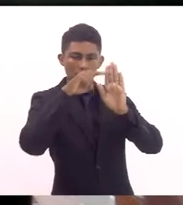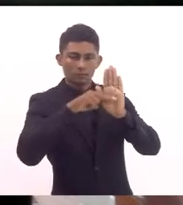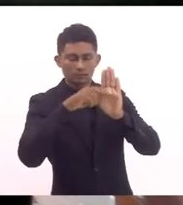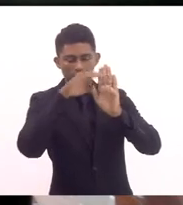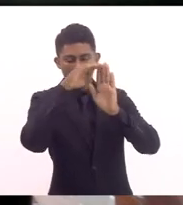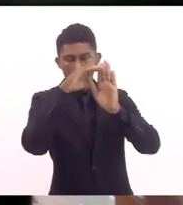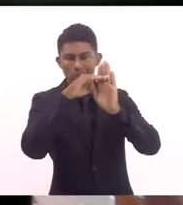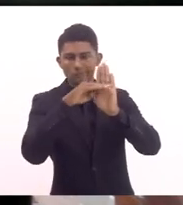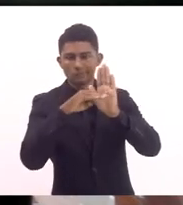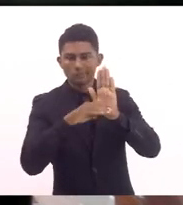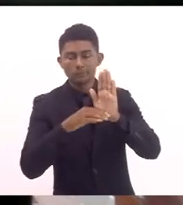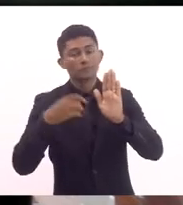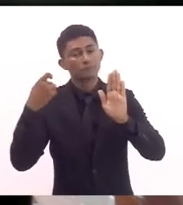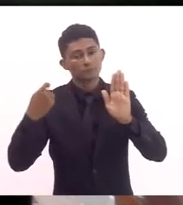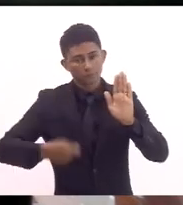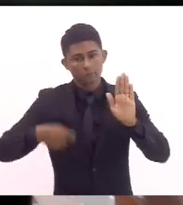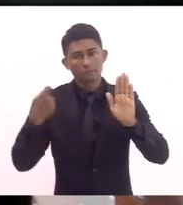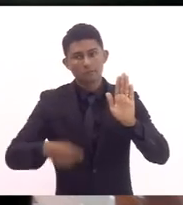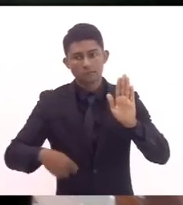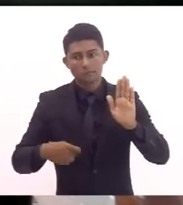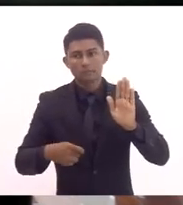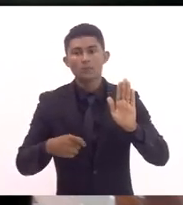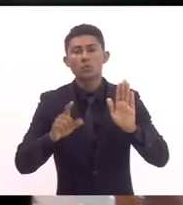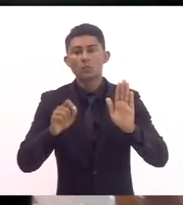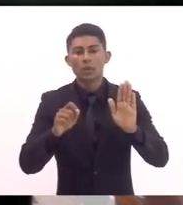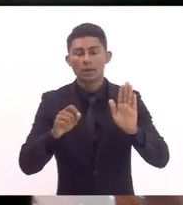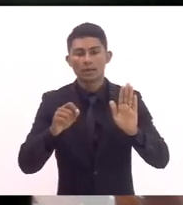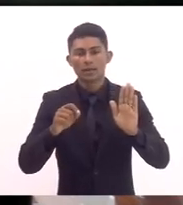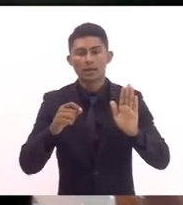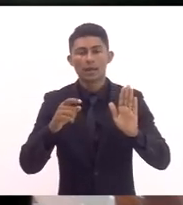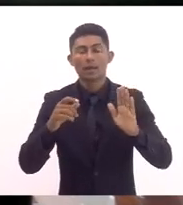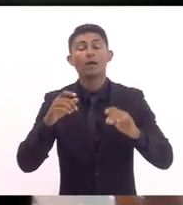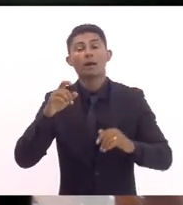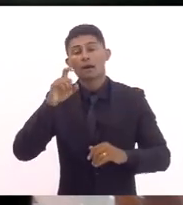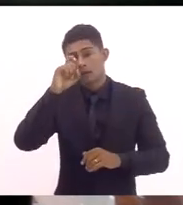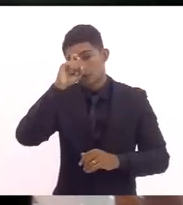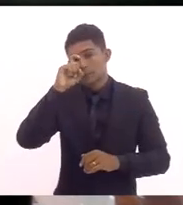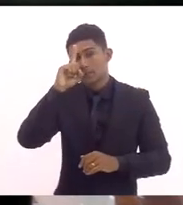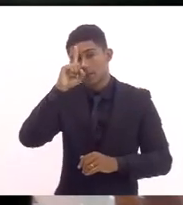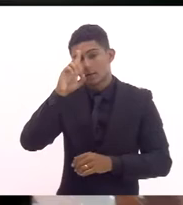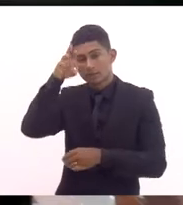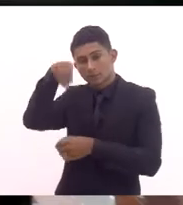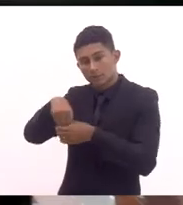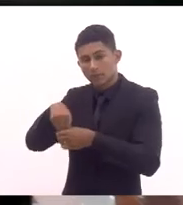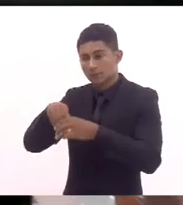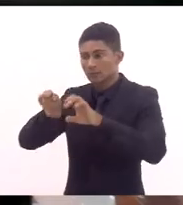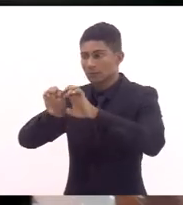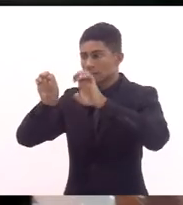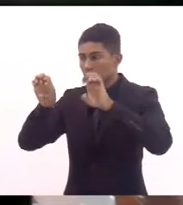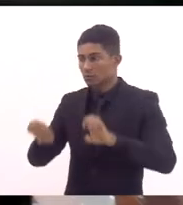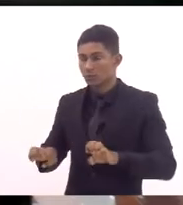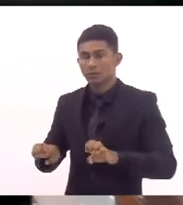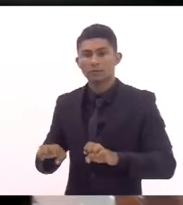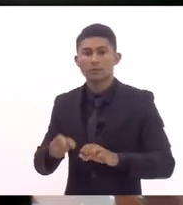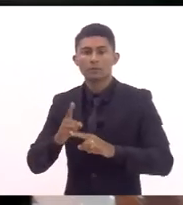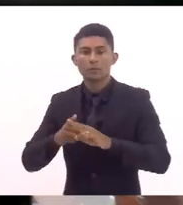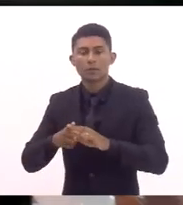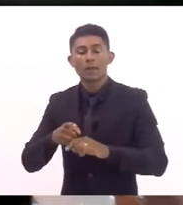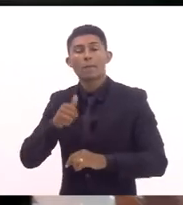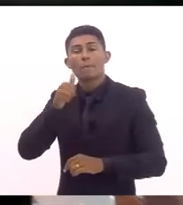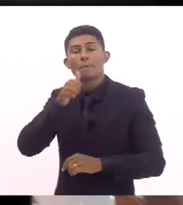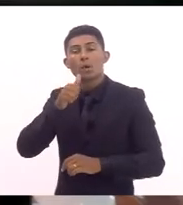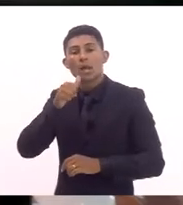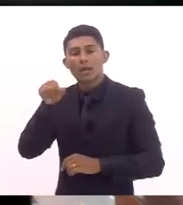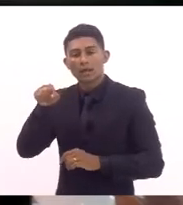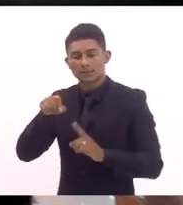da e da estrutura dos hospitais para separar as mães que tiveram bebês